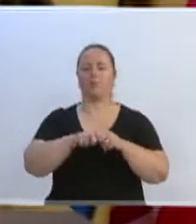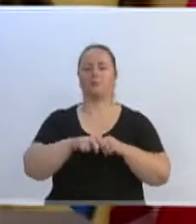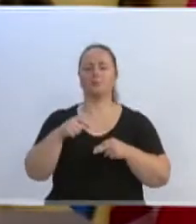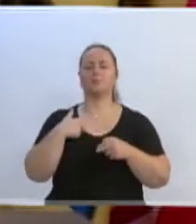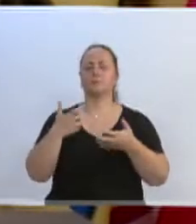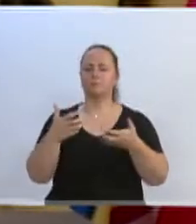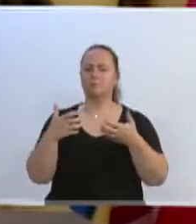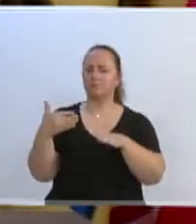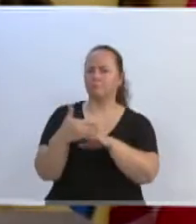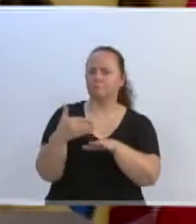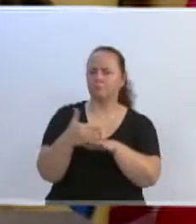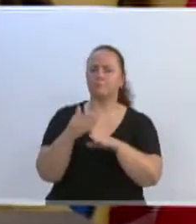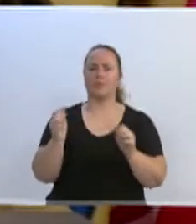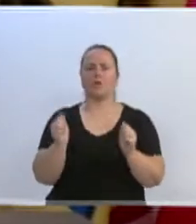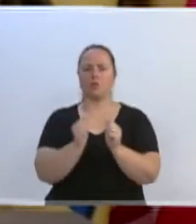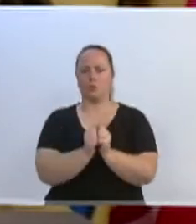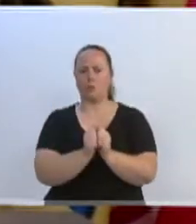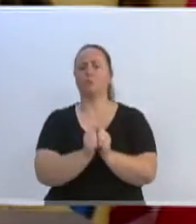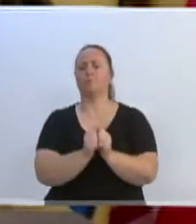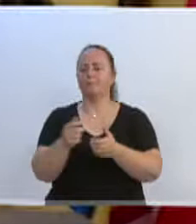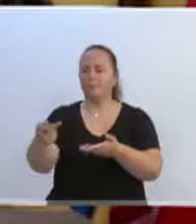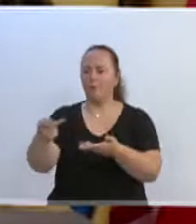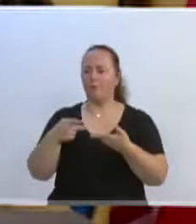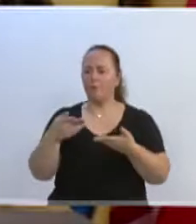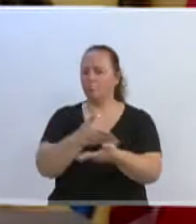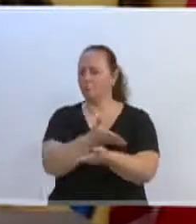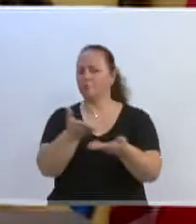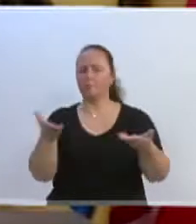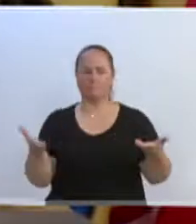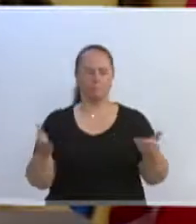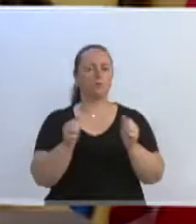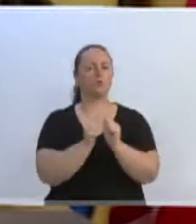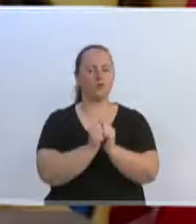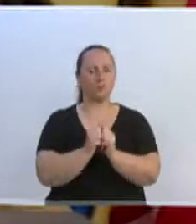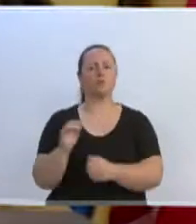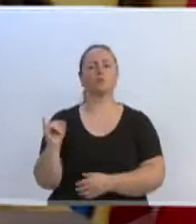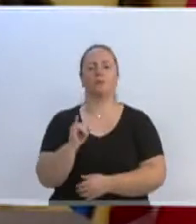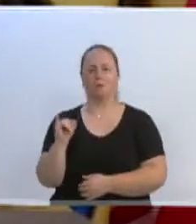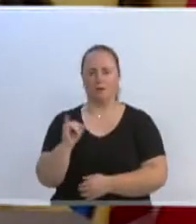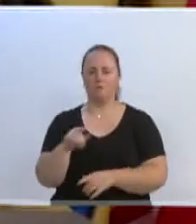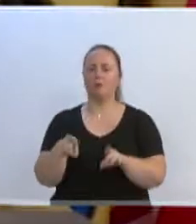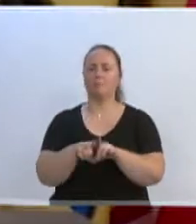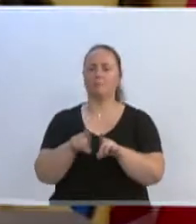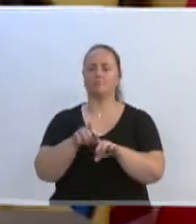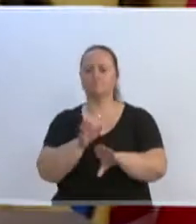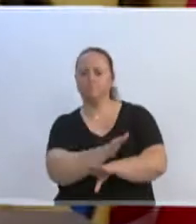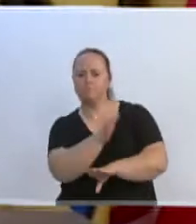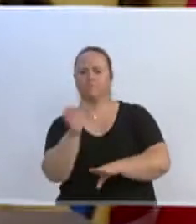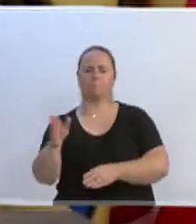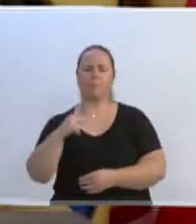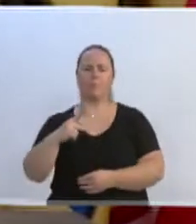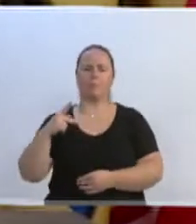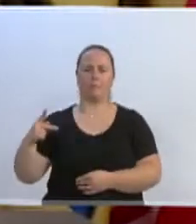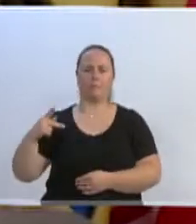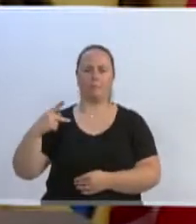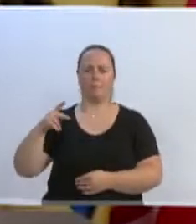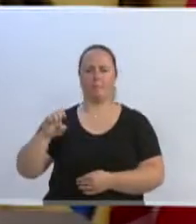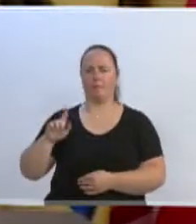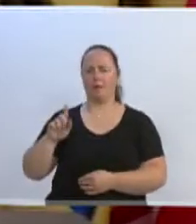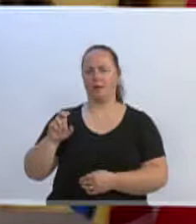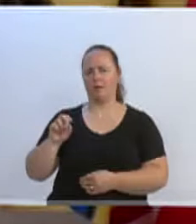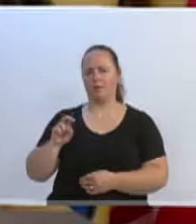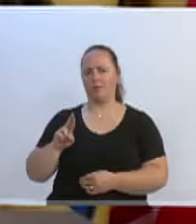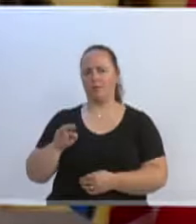e convida o senhor pra ir lá em itajaí onde eu fui lá no meu companheiro do pp dorine eles